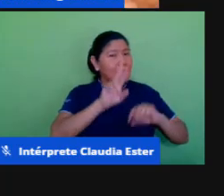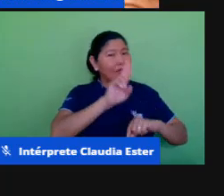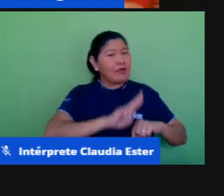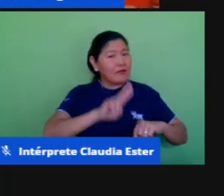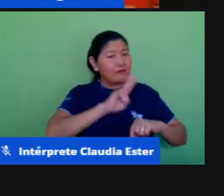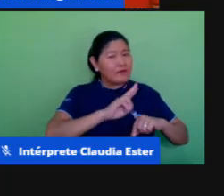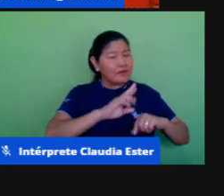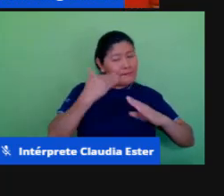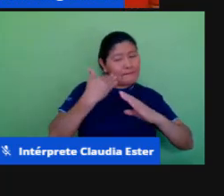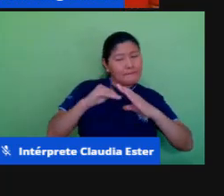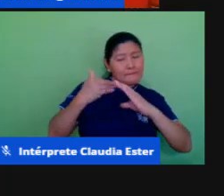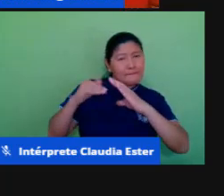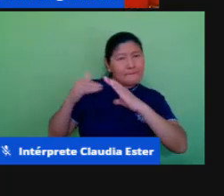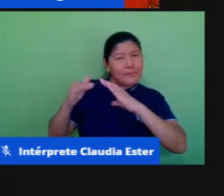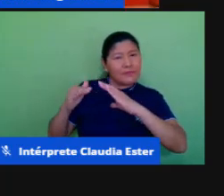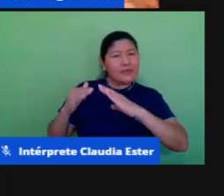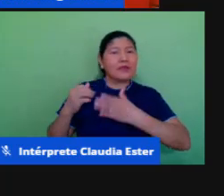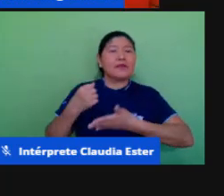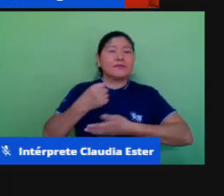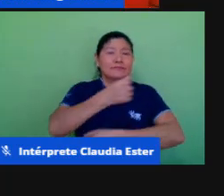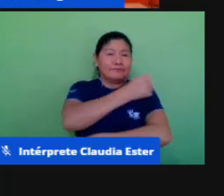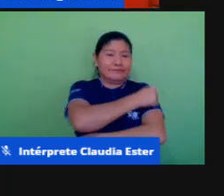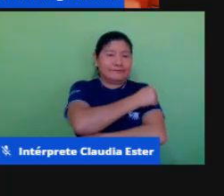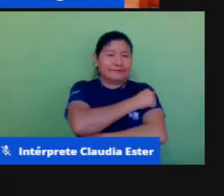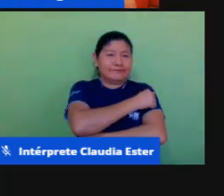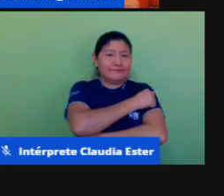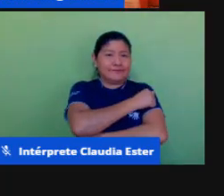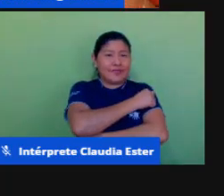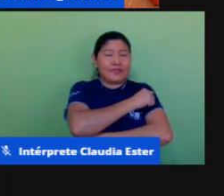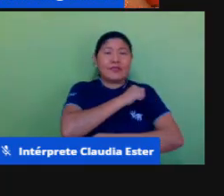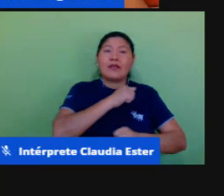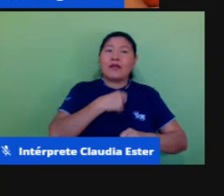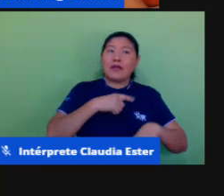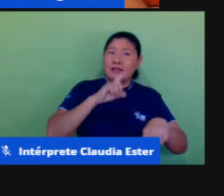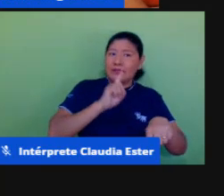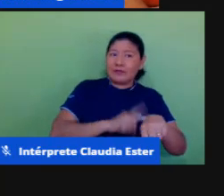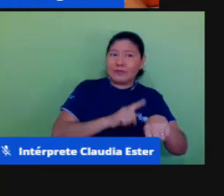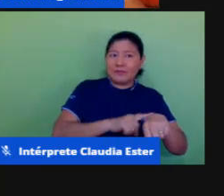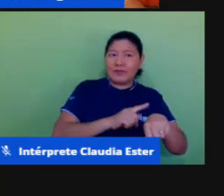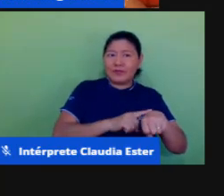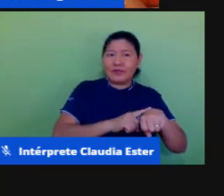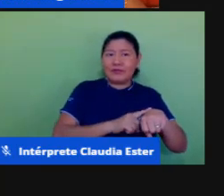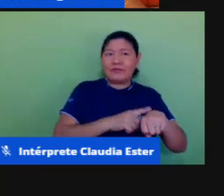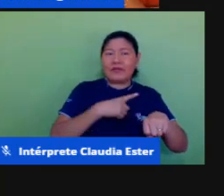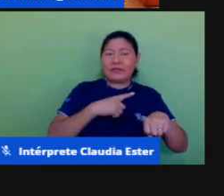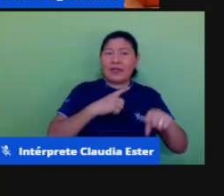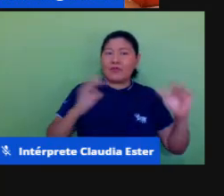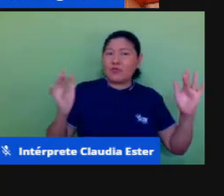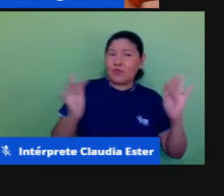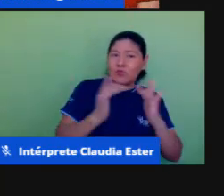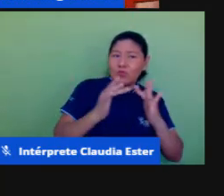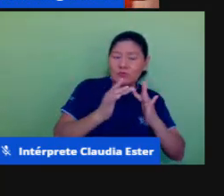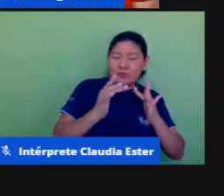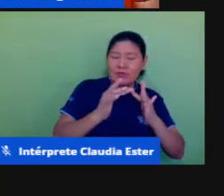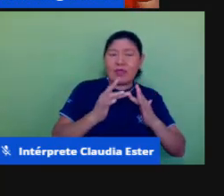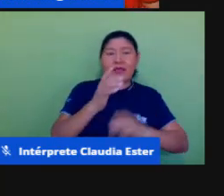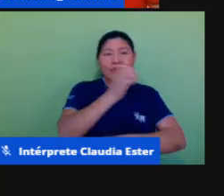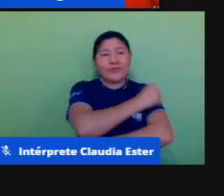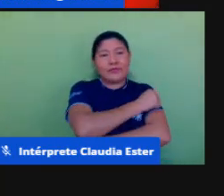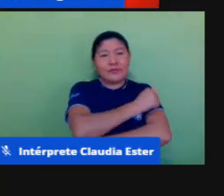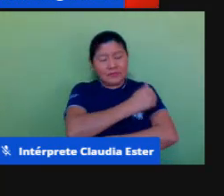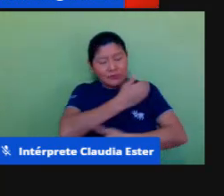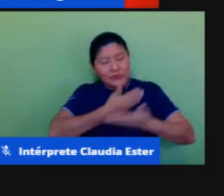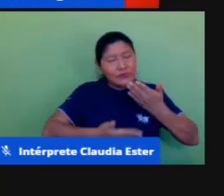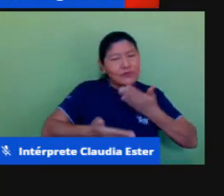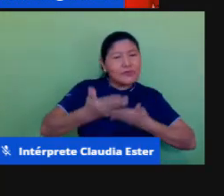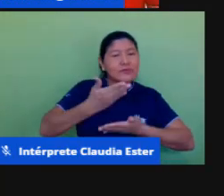né? Durante a aula, ele ajuda, orienta e dá mais feedback aos alunos. O papel do aluno